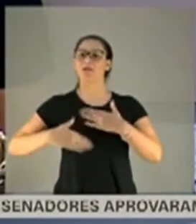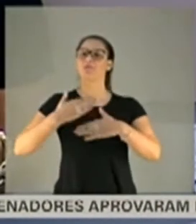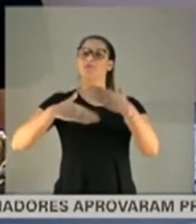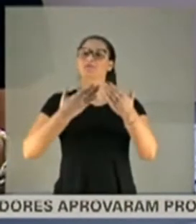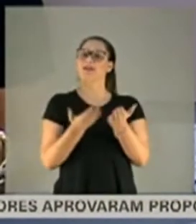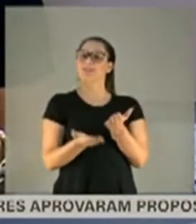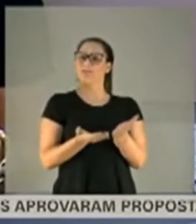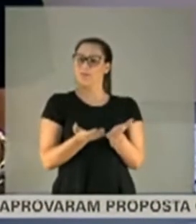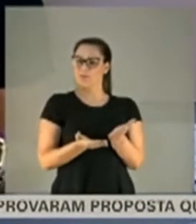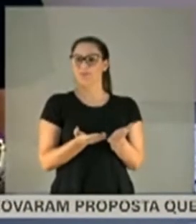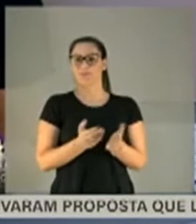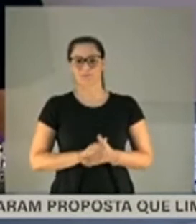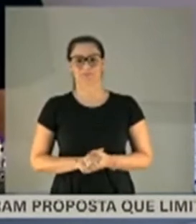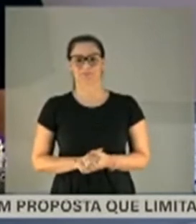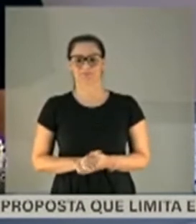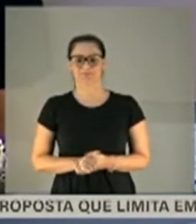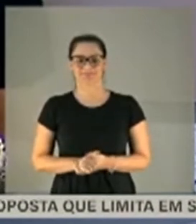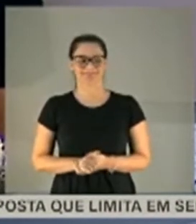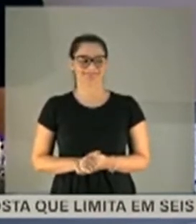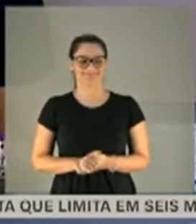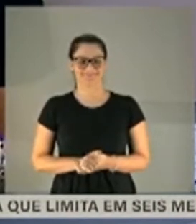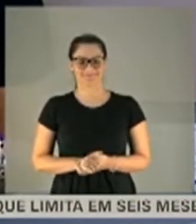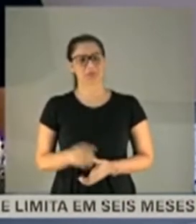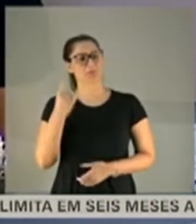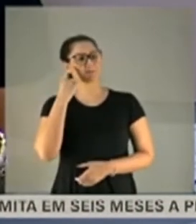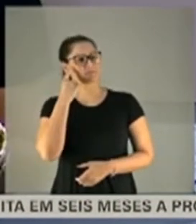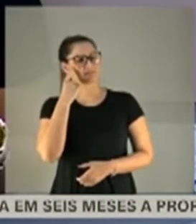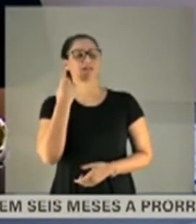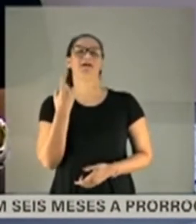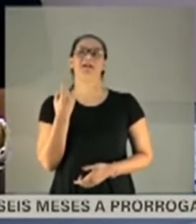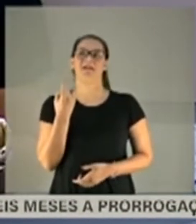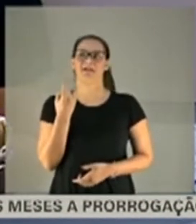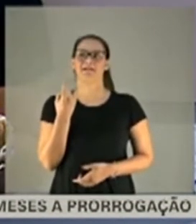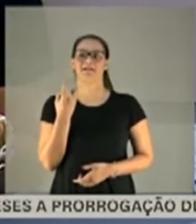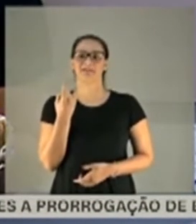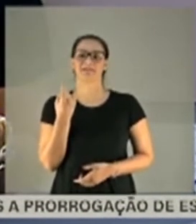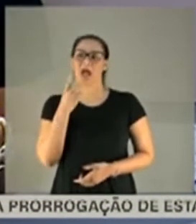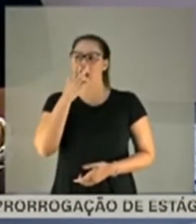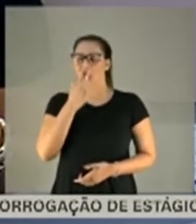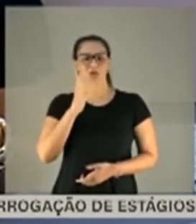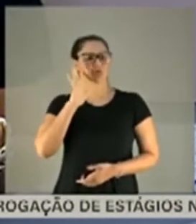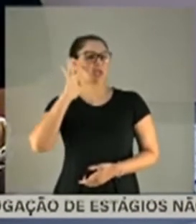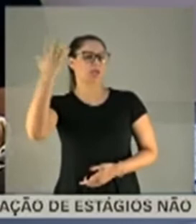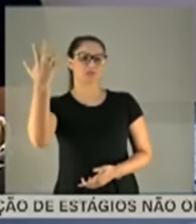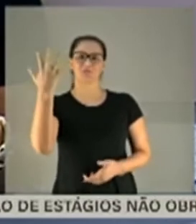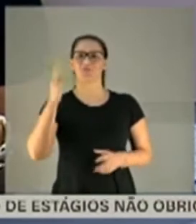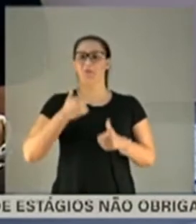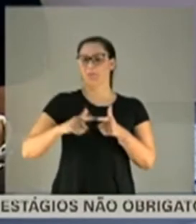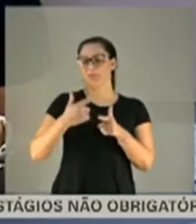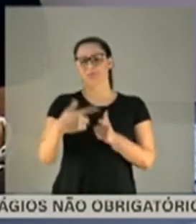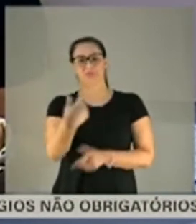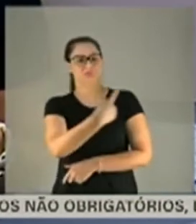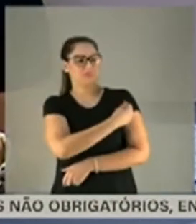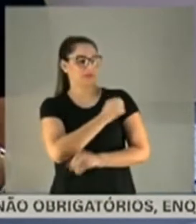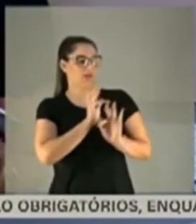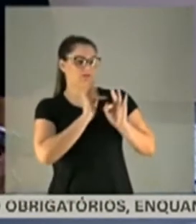dessas tratativas. E achávamos que, de fato, iríamos ter resolvido parte desse problema.